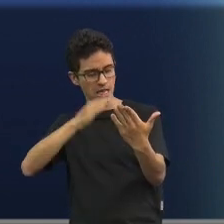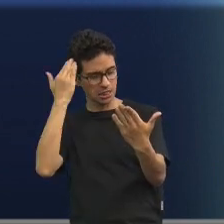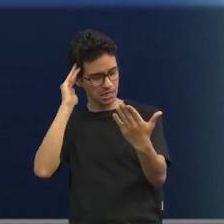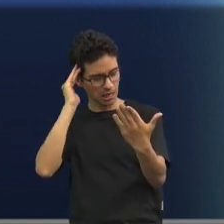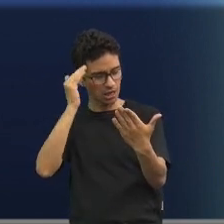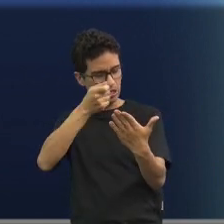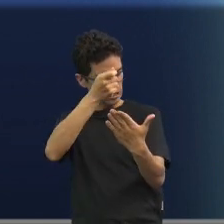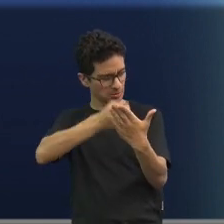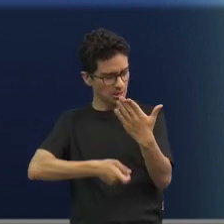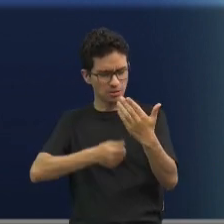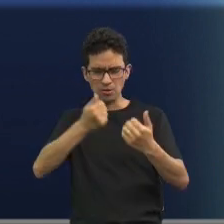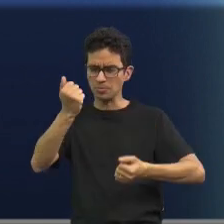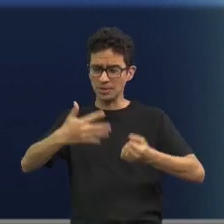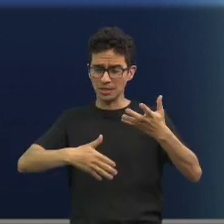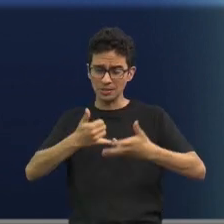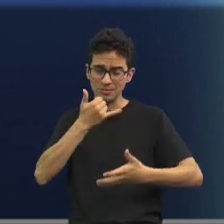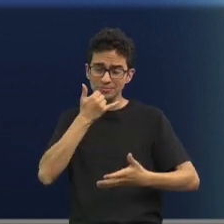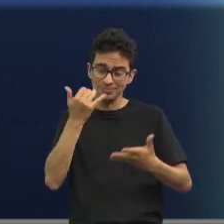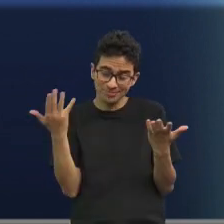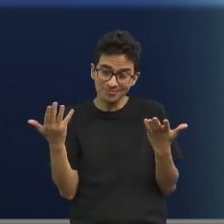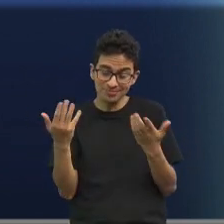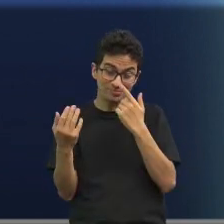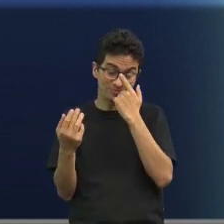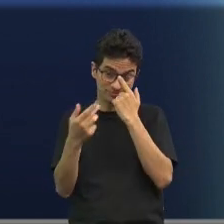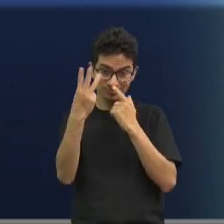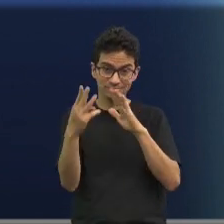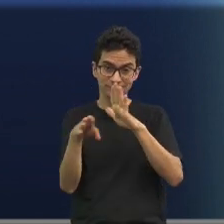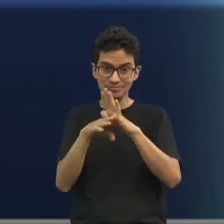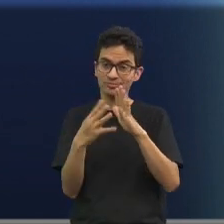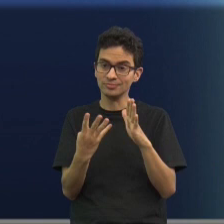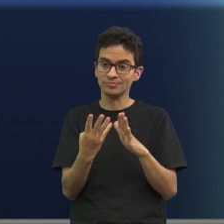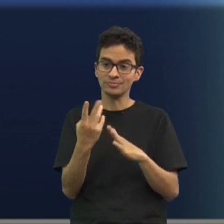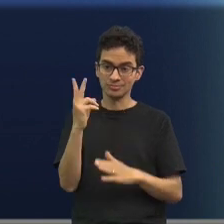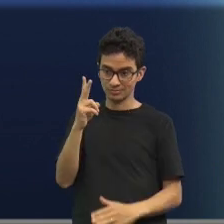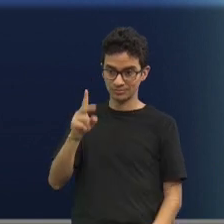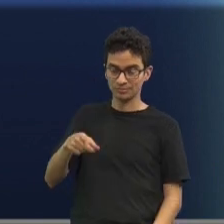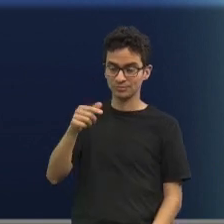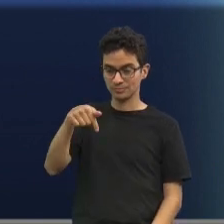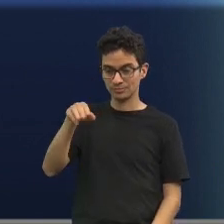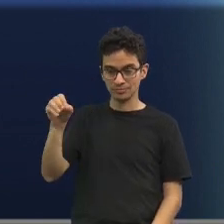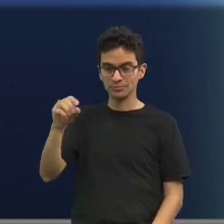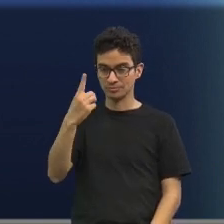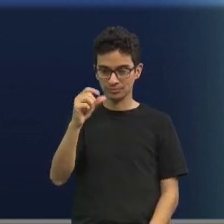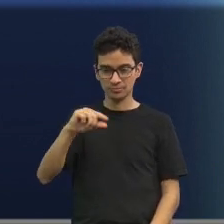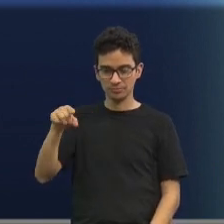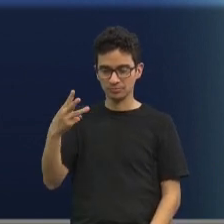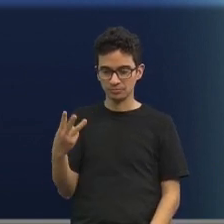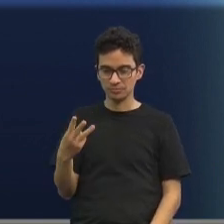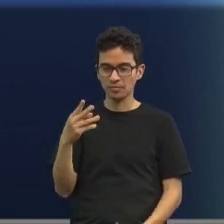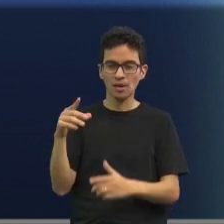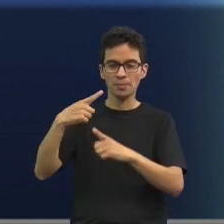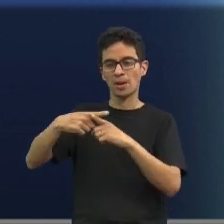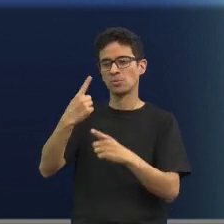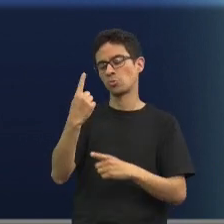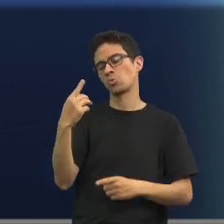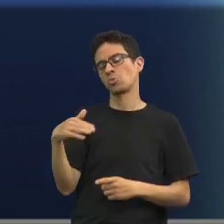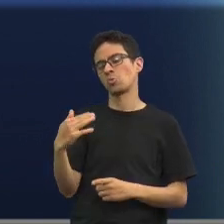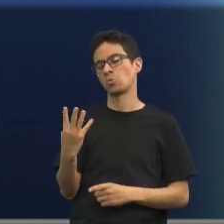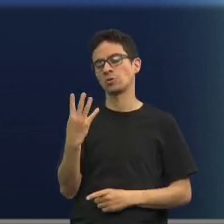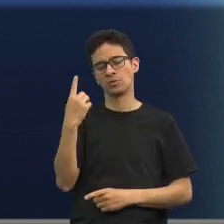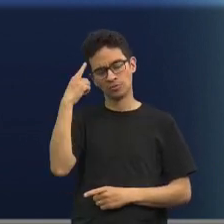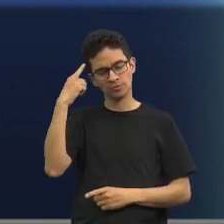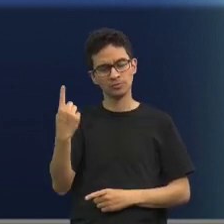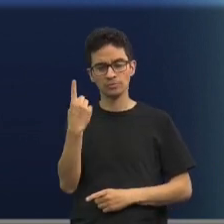34 de 2016 três quartos de dois mil e 700 vezes e 9,3 mais um quarto de 2.700